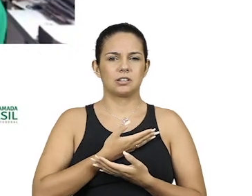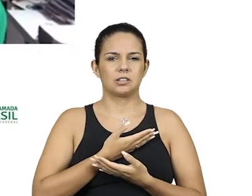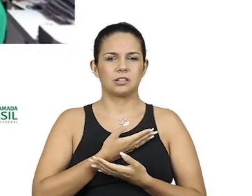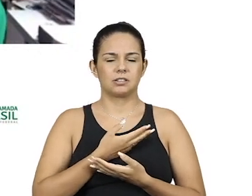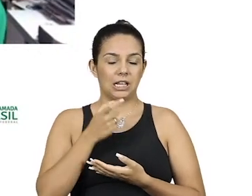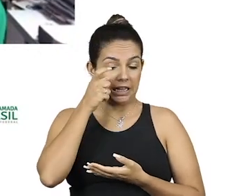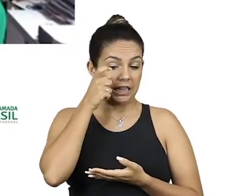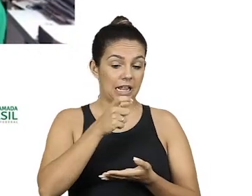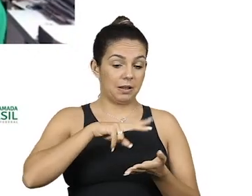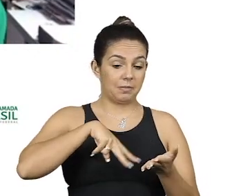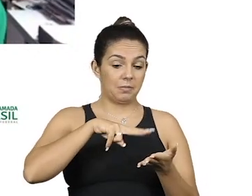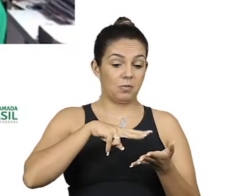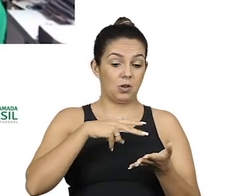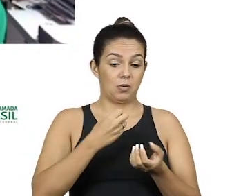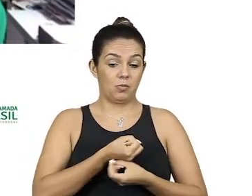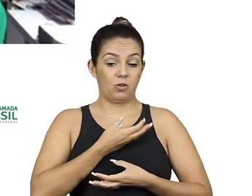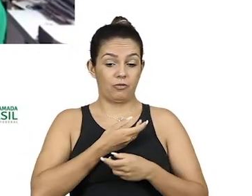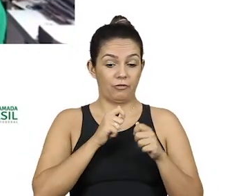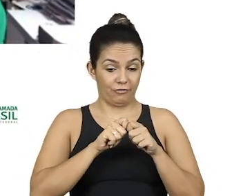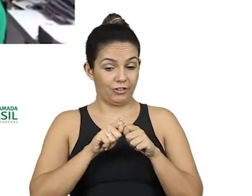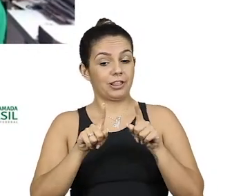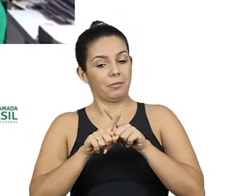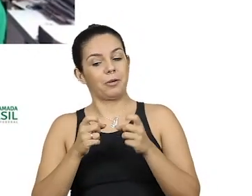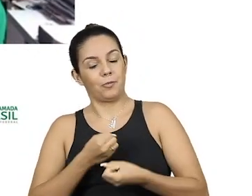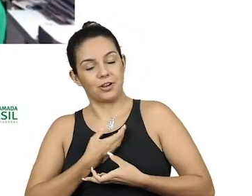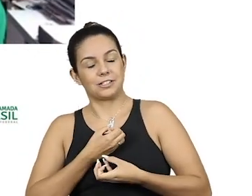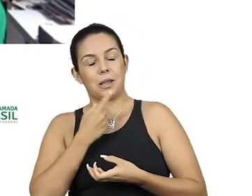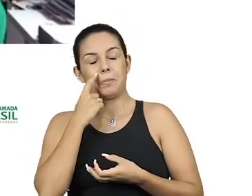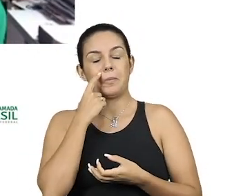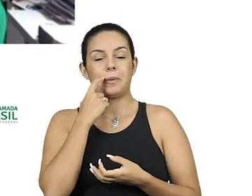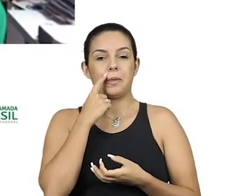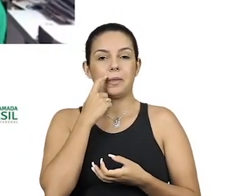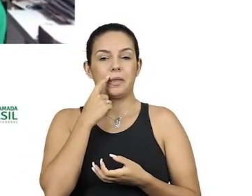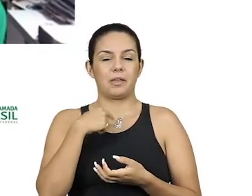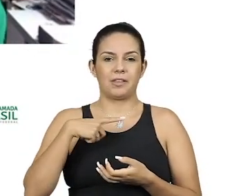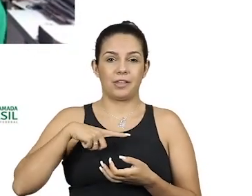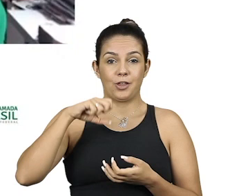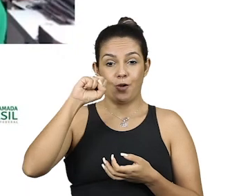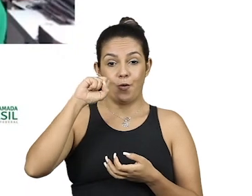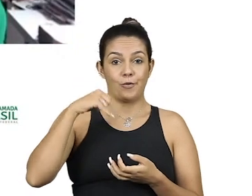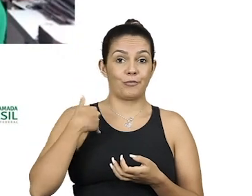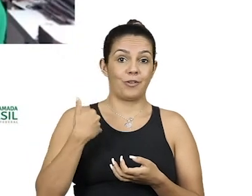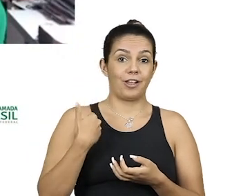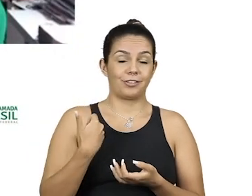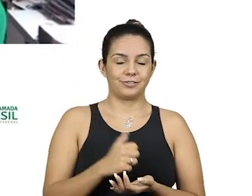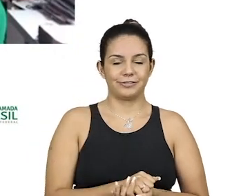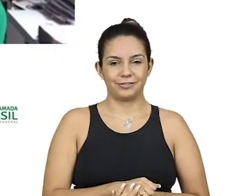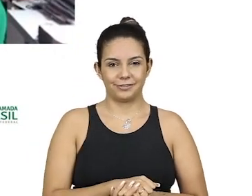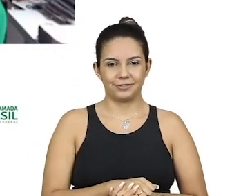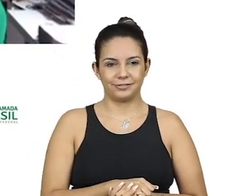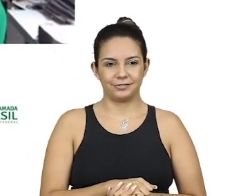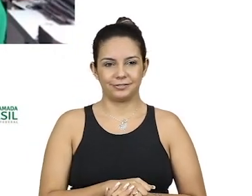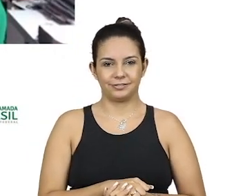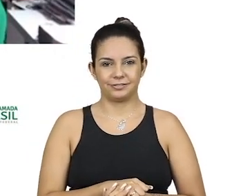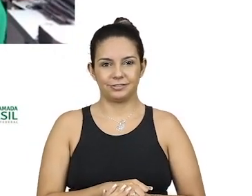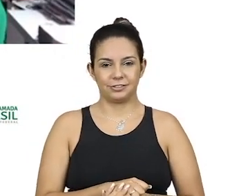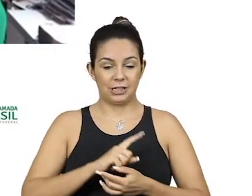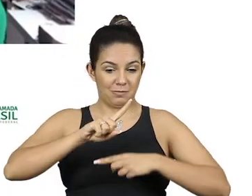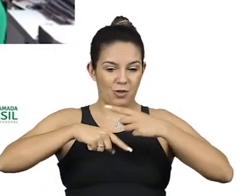por poesia e a fazer poesia quando eu tinha 8 anos. No